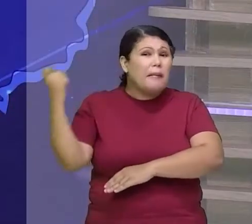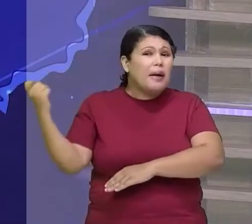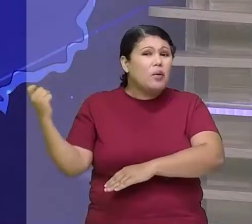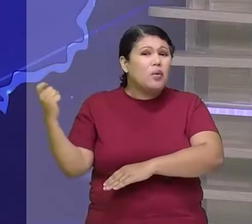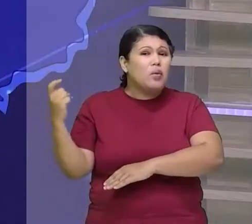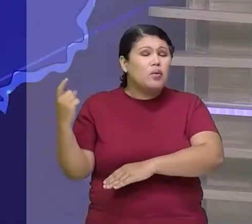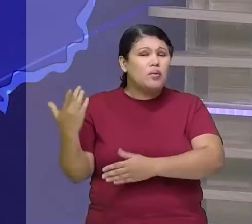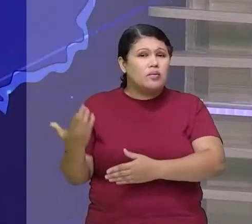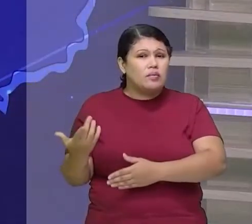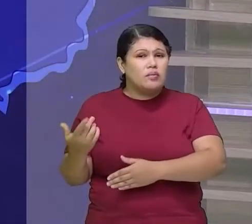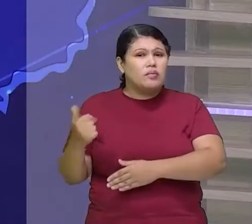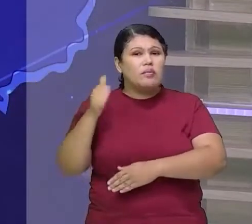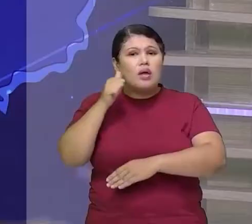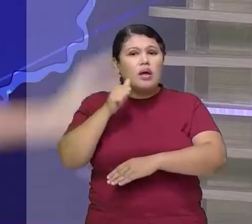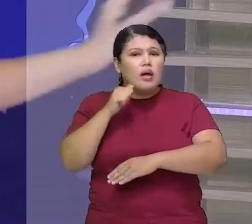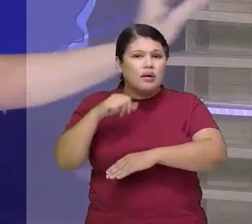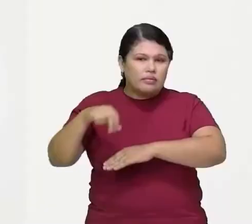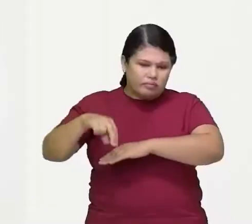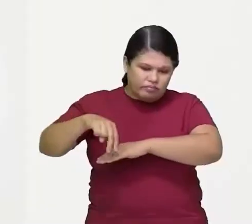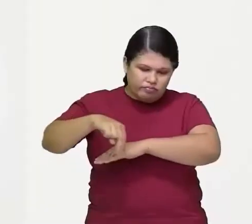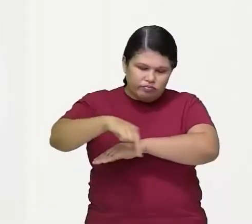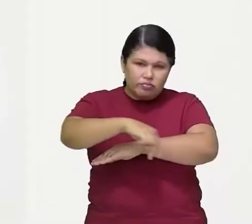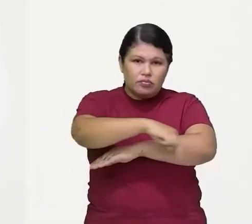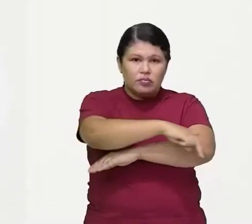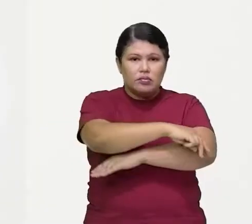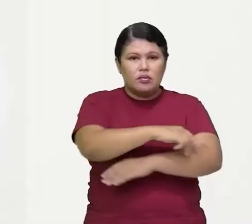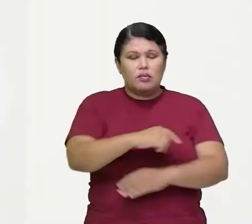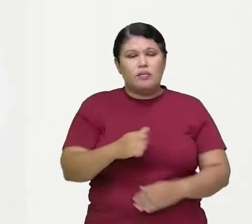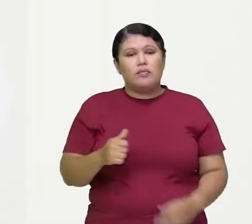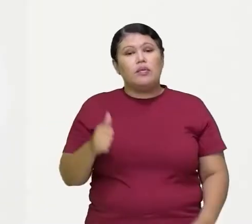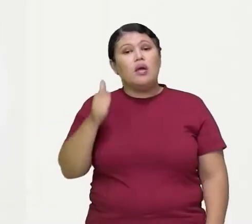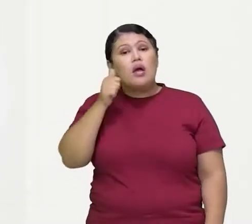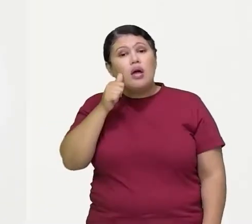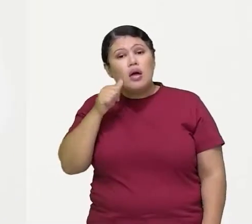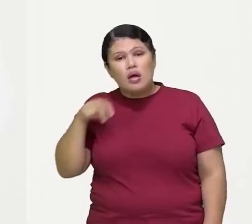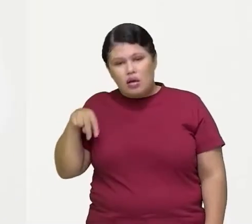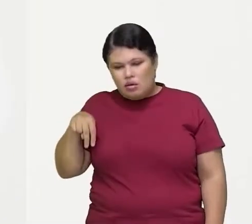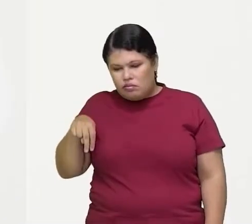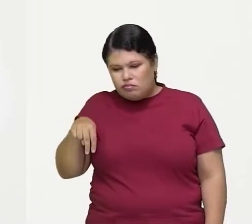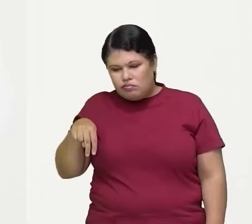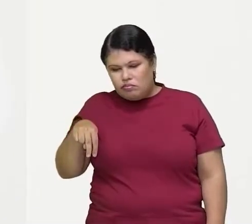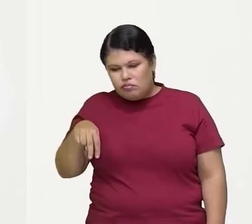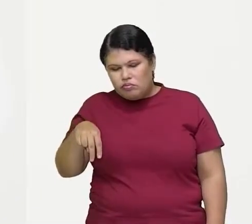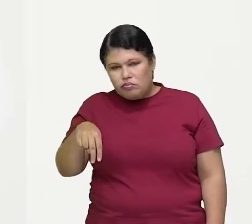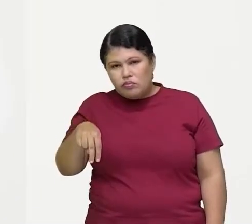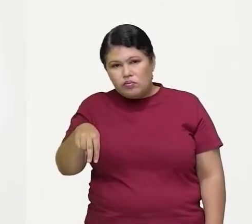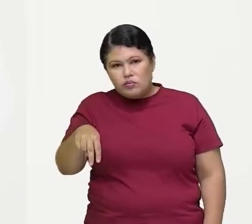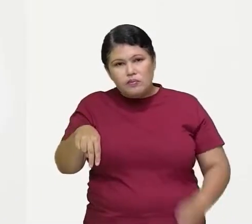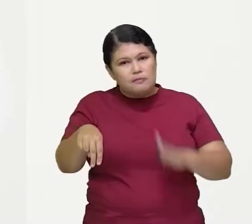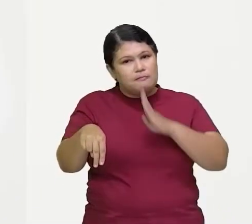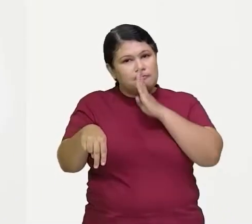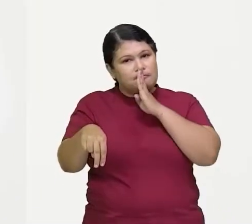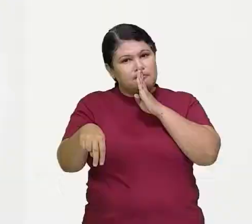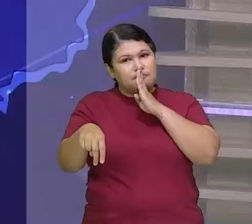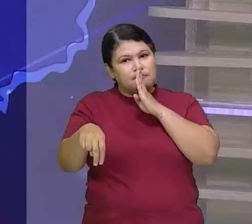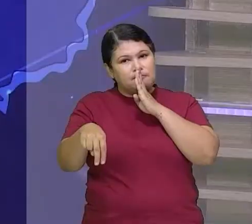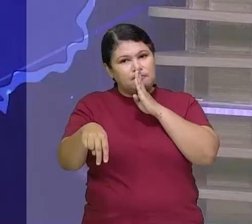rua enquanto Ana caminhava. Agora, na segunda, Ana caminhava pela rua. Como é que a Ana